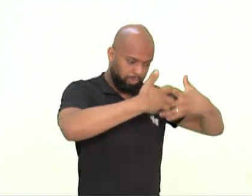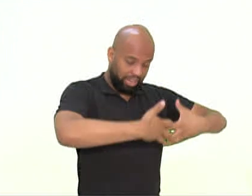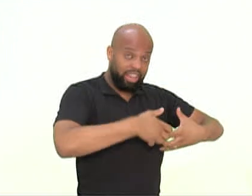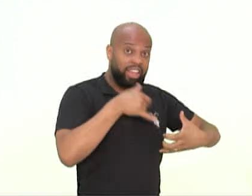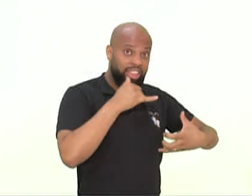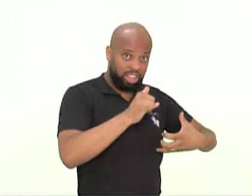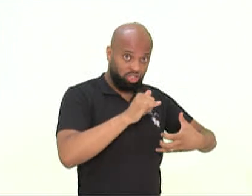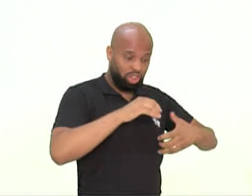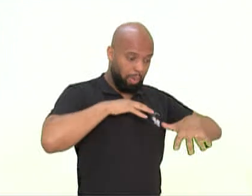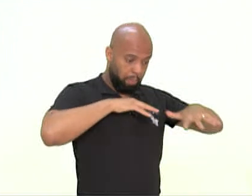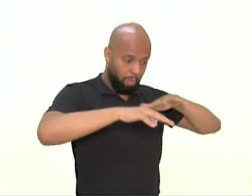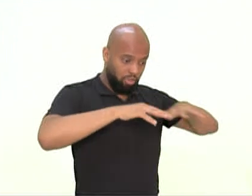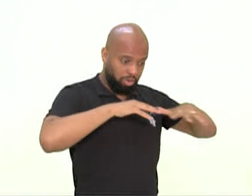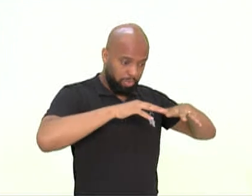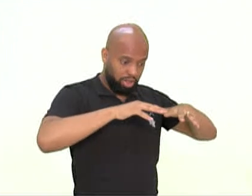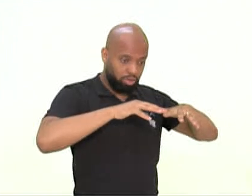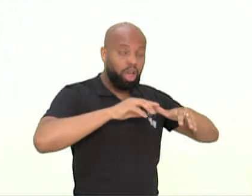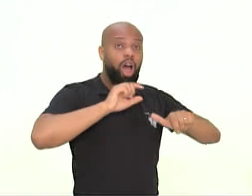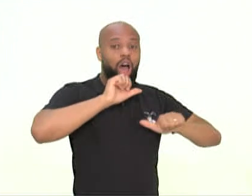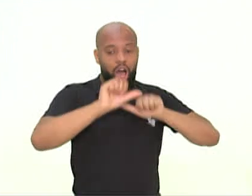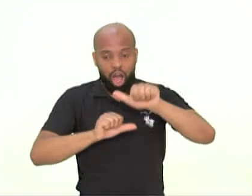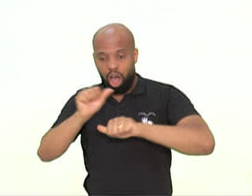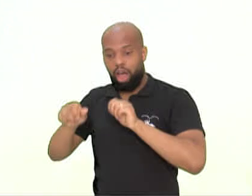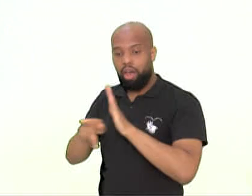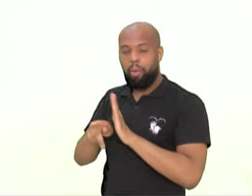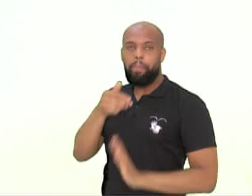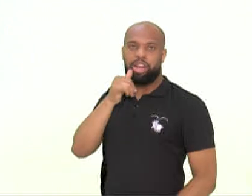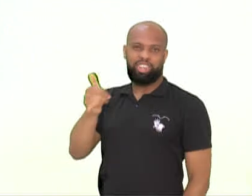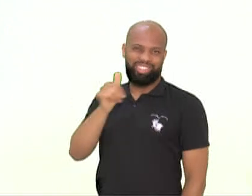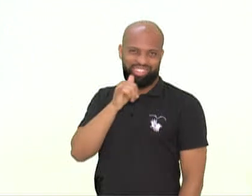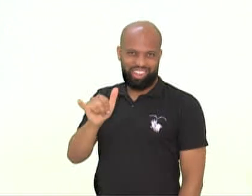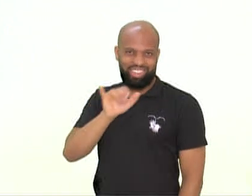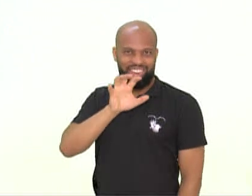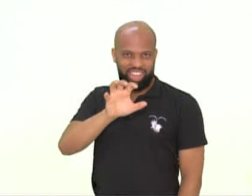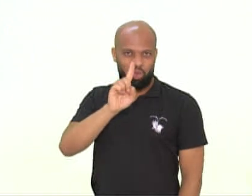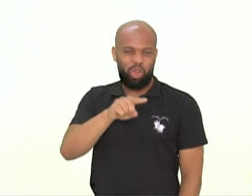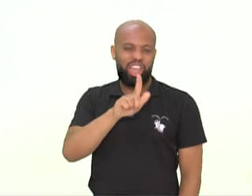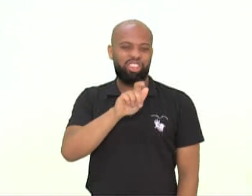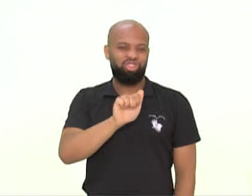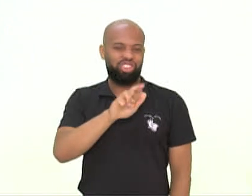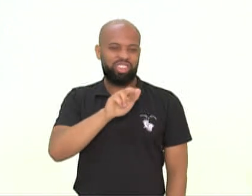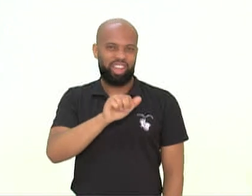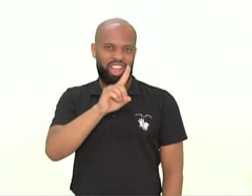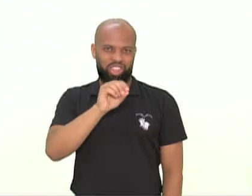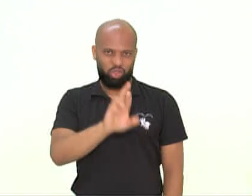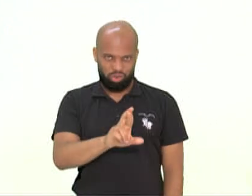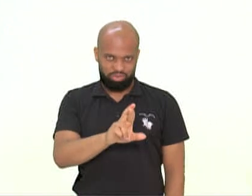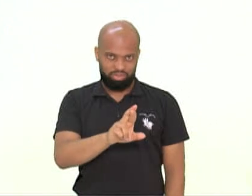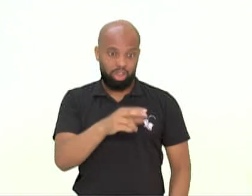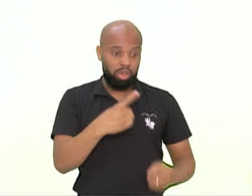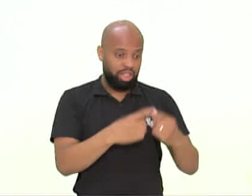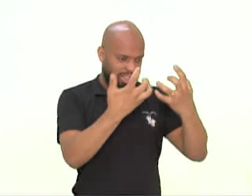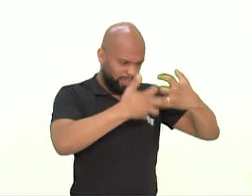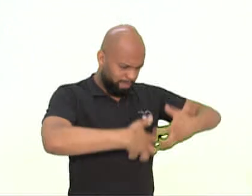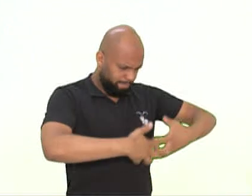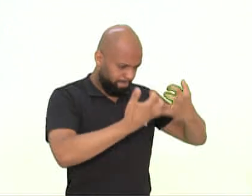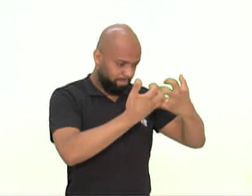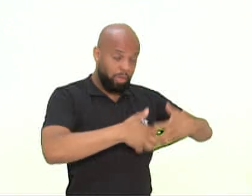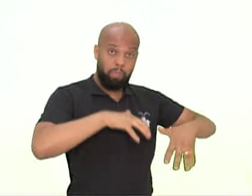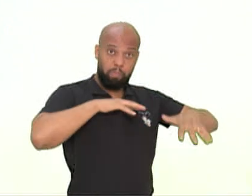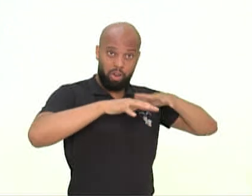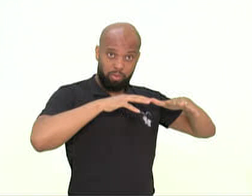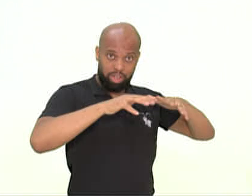converte movimento, energia mecânica, em energia elétrica, tá? Para fazer isso, é construído,